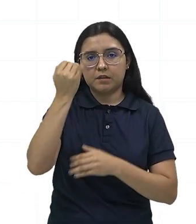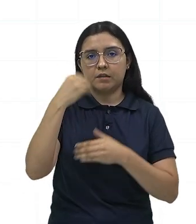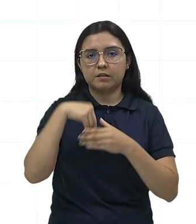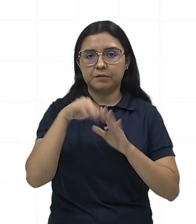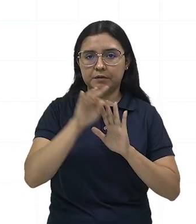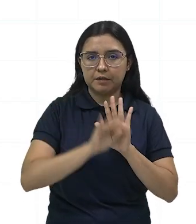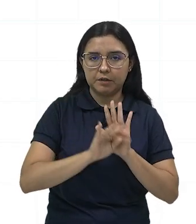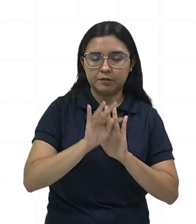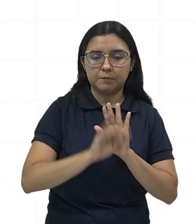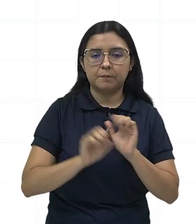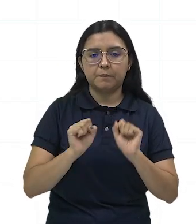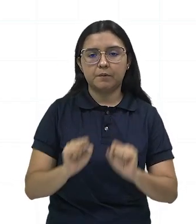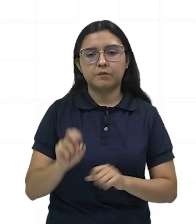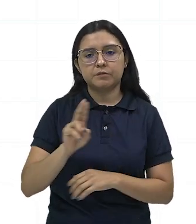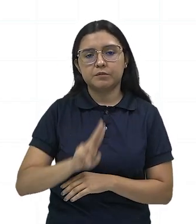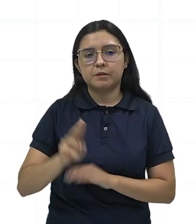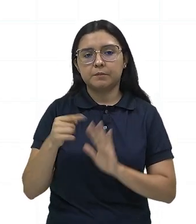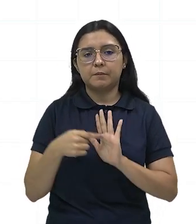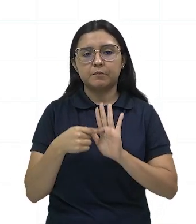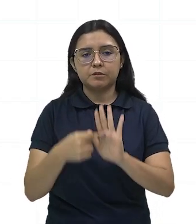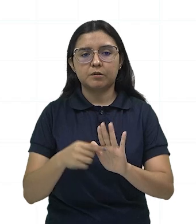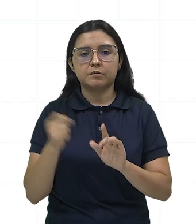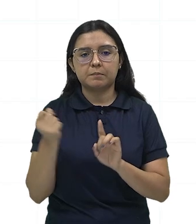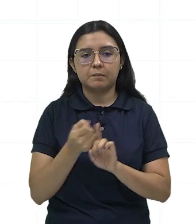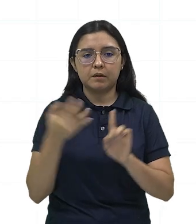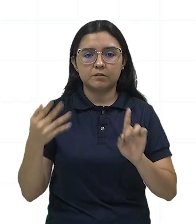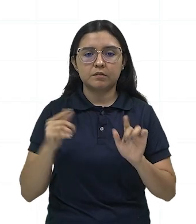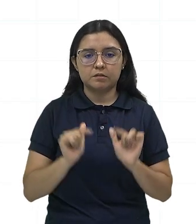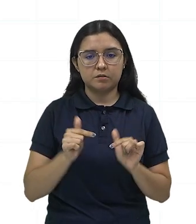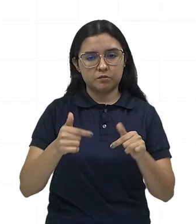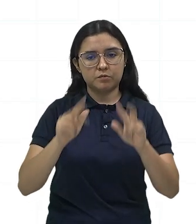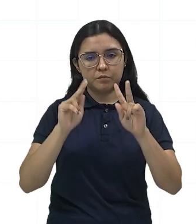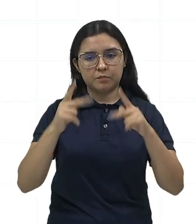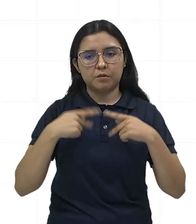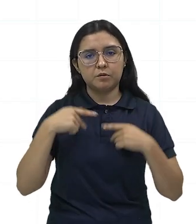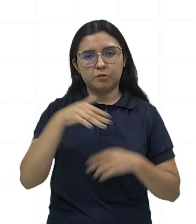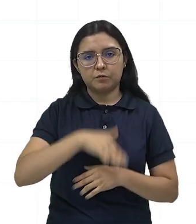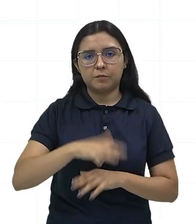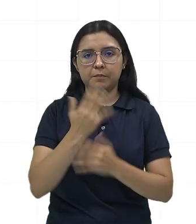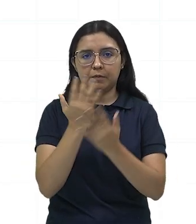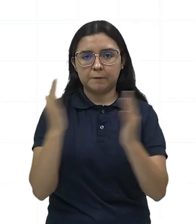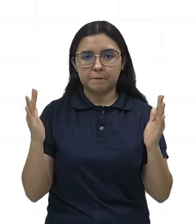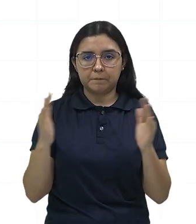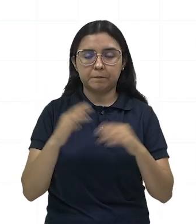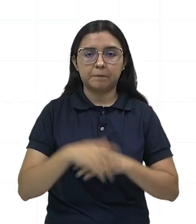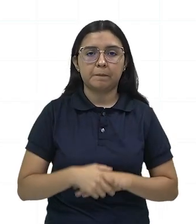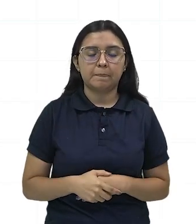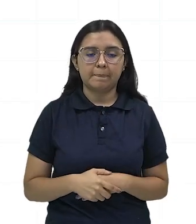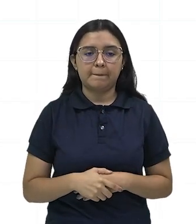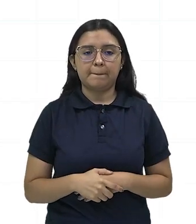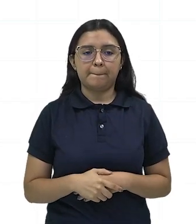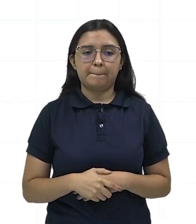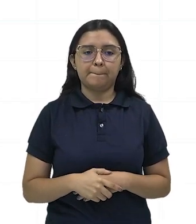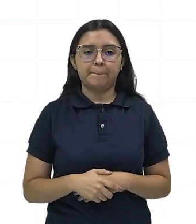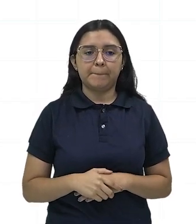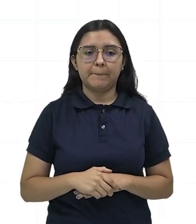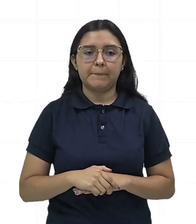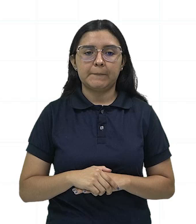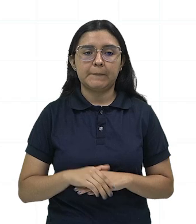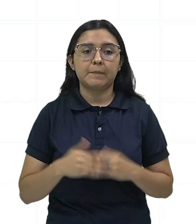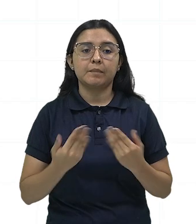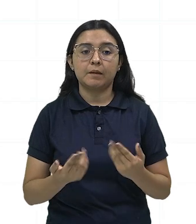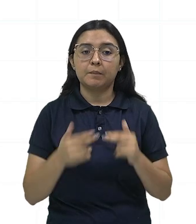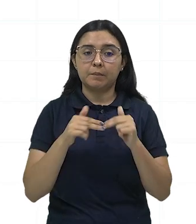apresentadas. Pode ser usado para destacar os impactos das ações humanas sobre o meio ambiente, no caso nos contextos de textos sobre, tá?